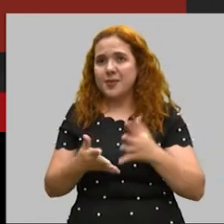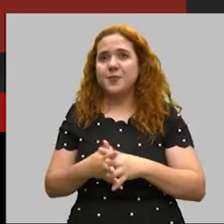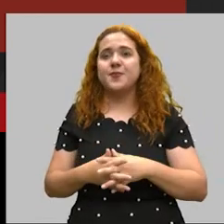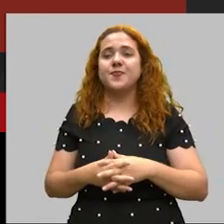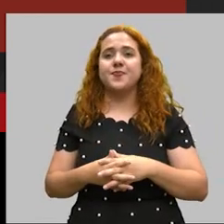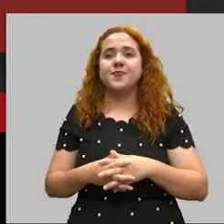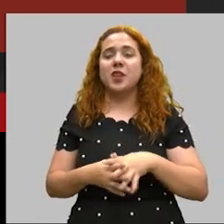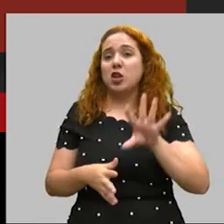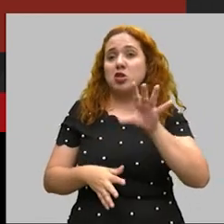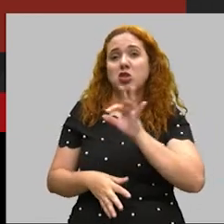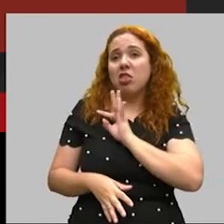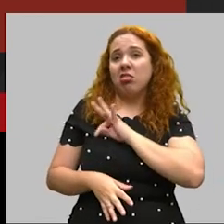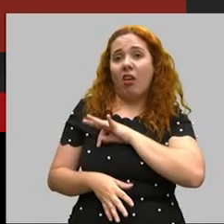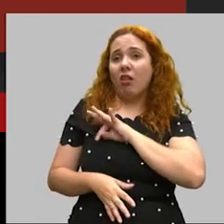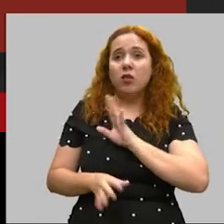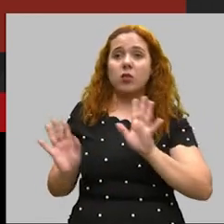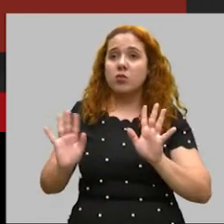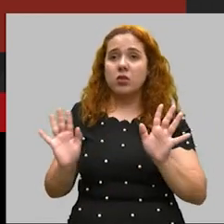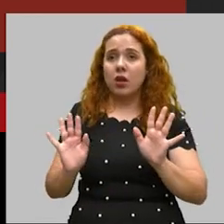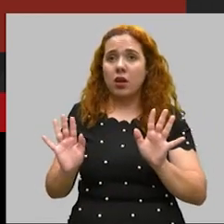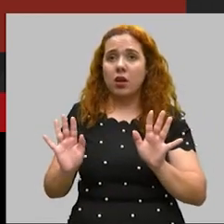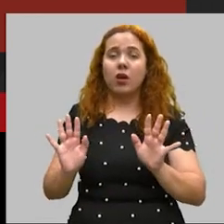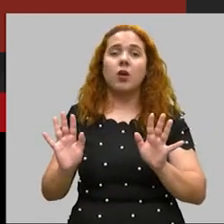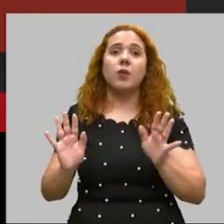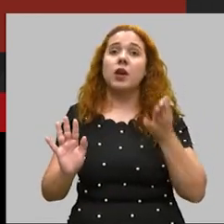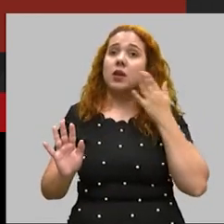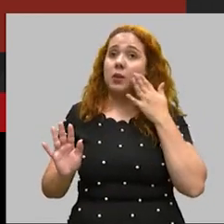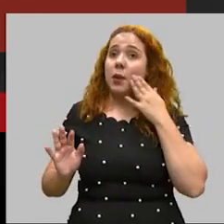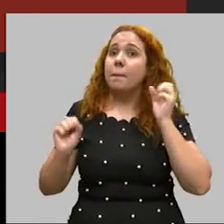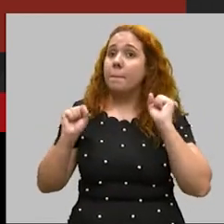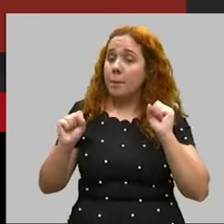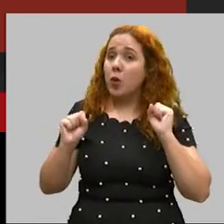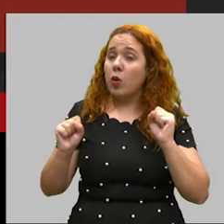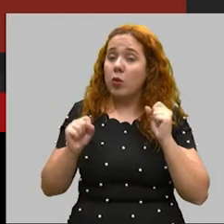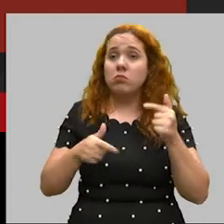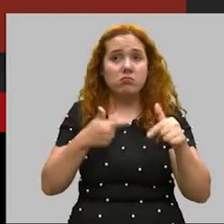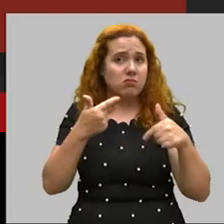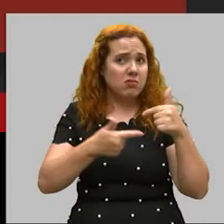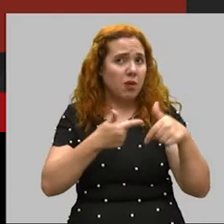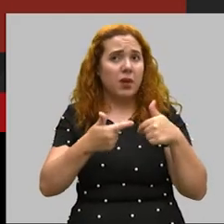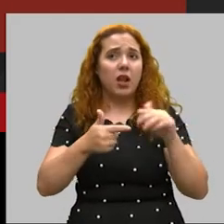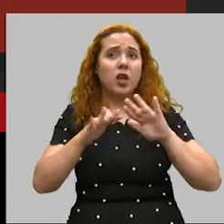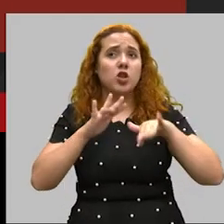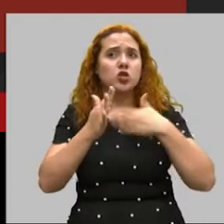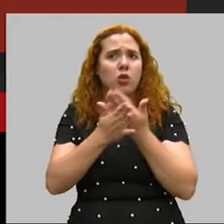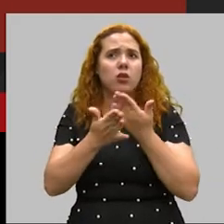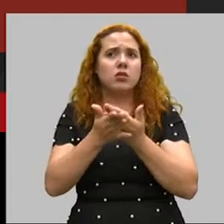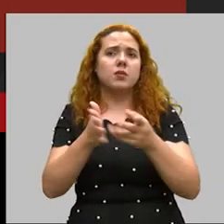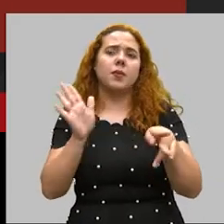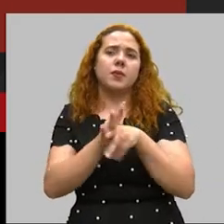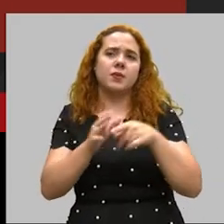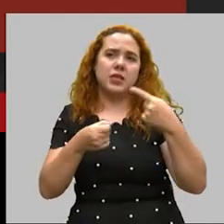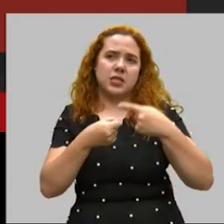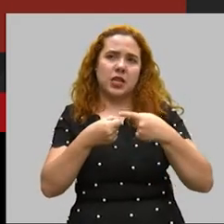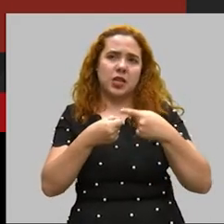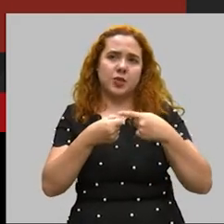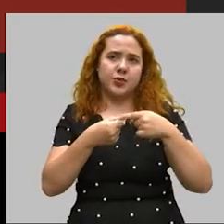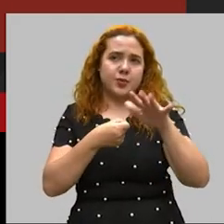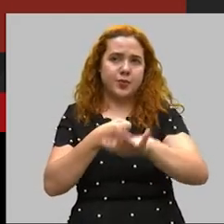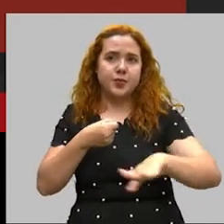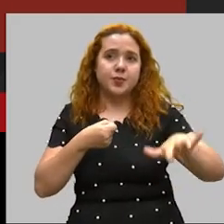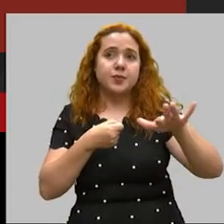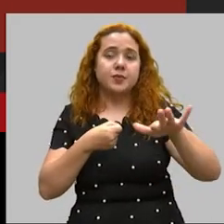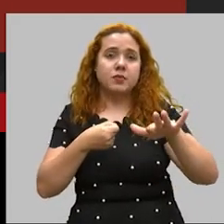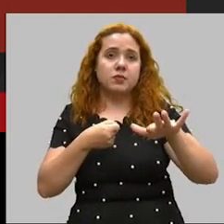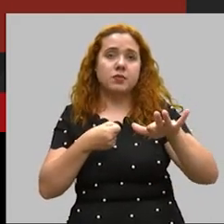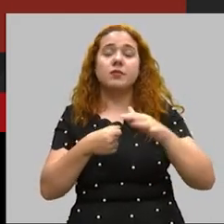técnica então assim esse profissional está apto também para formar para trabalhar nas escolas urbanas né Ainda mais que eu vou